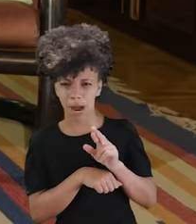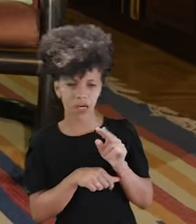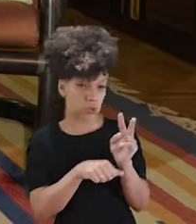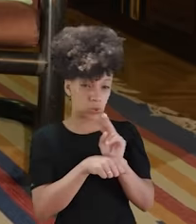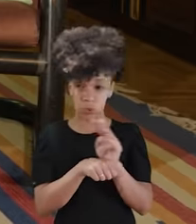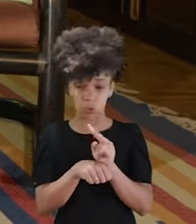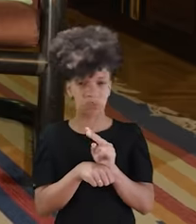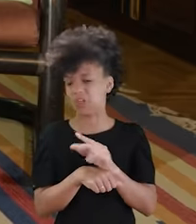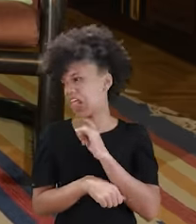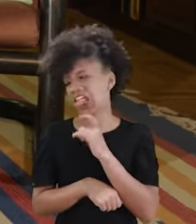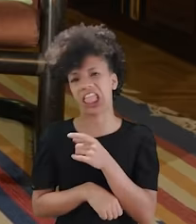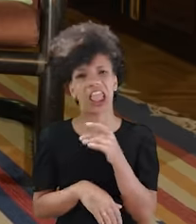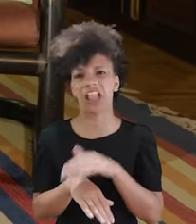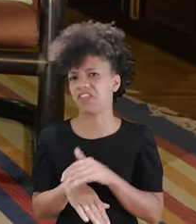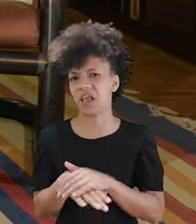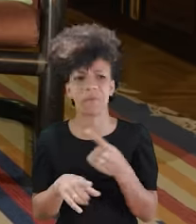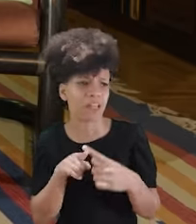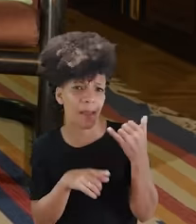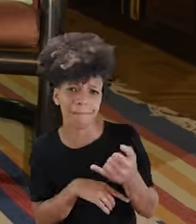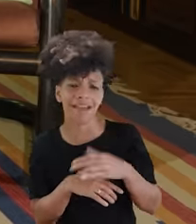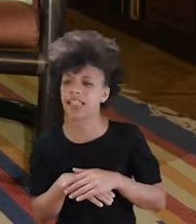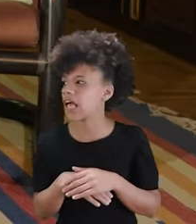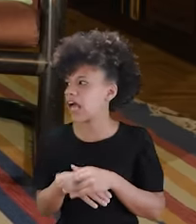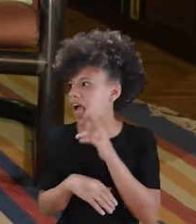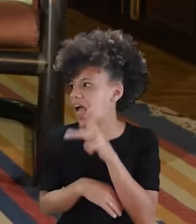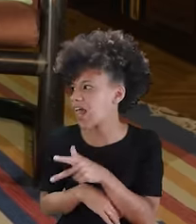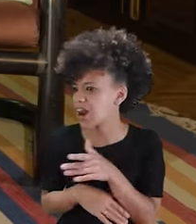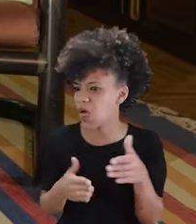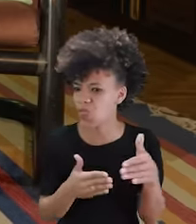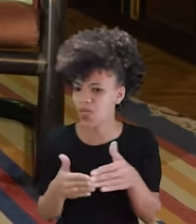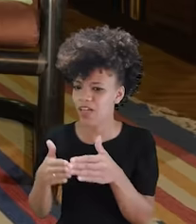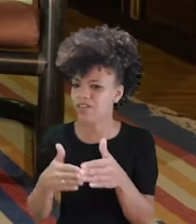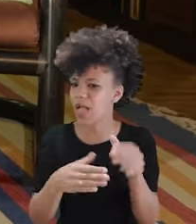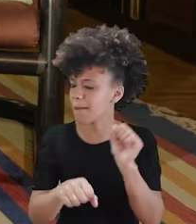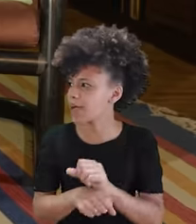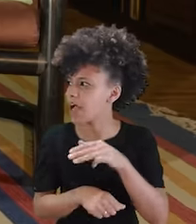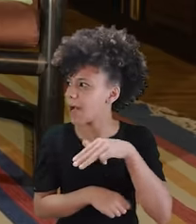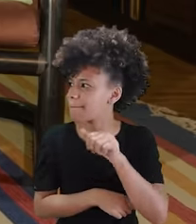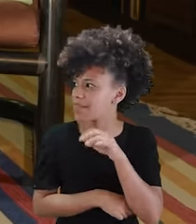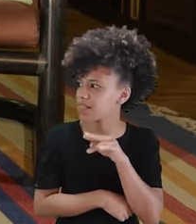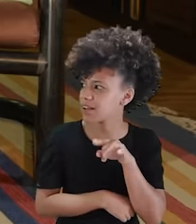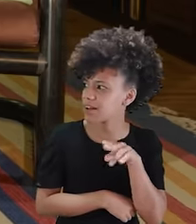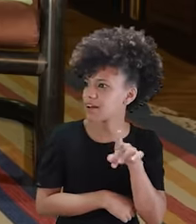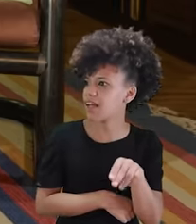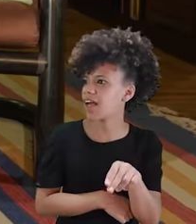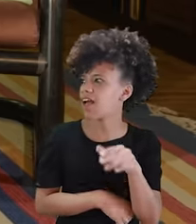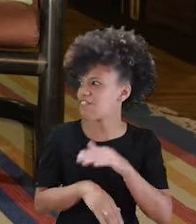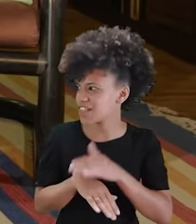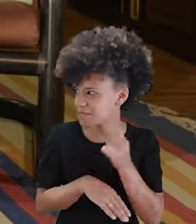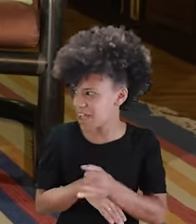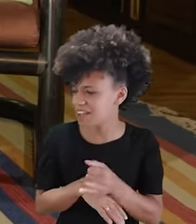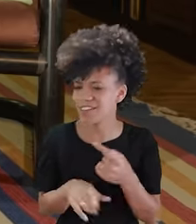perto de onde é onde dá uma ruptura total né